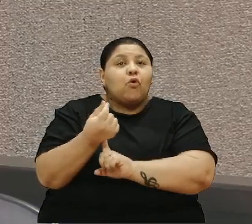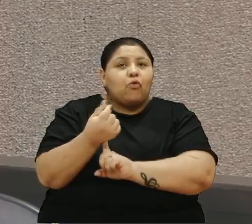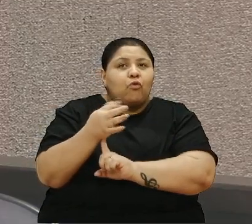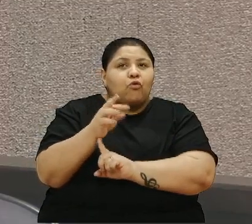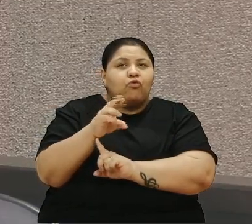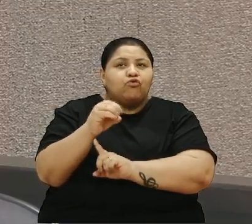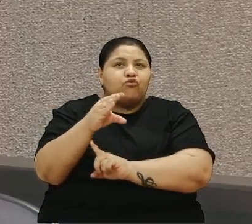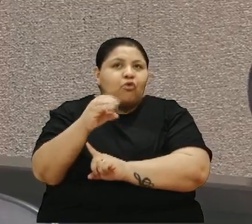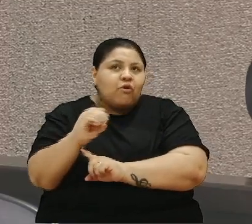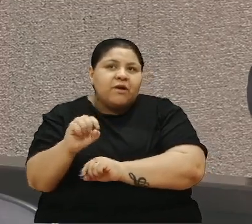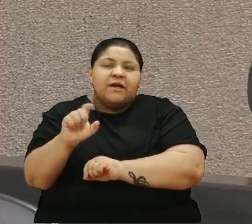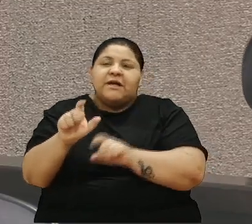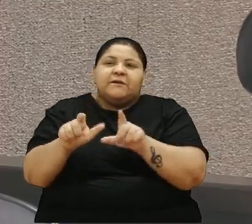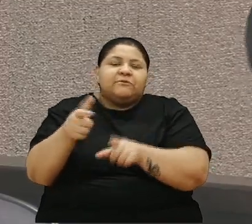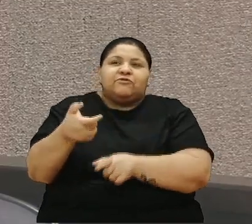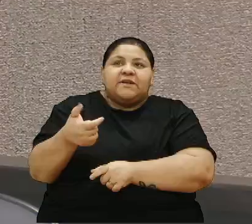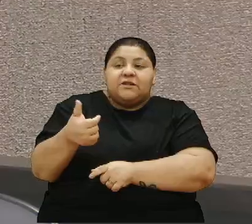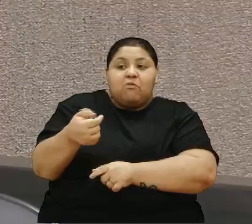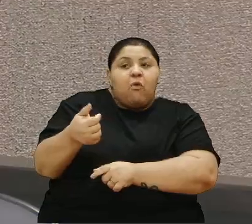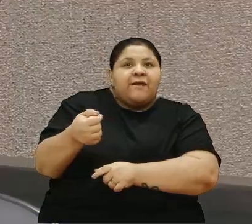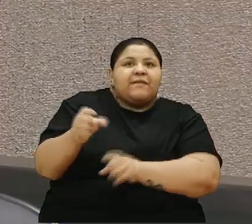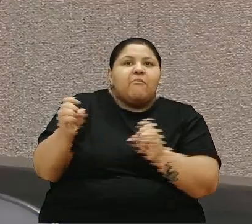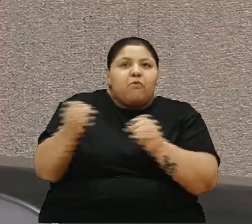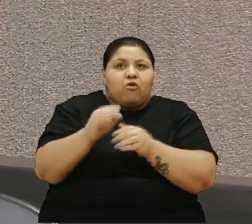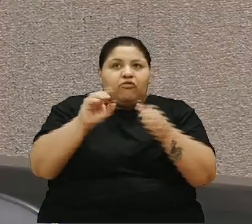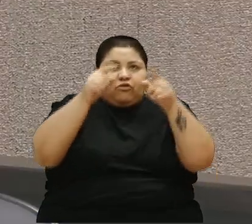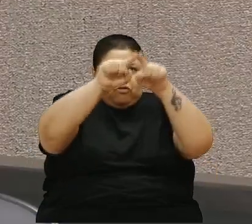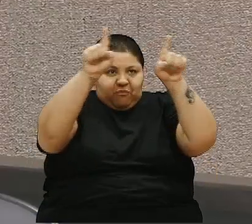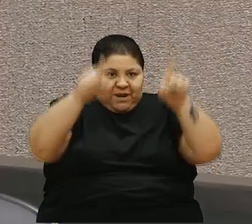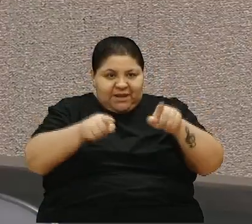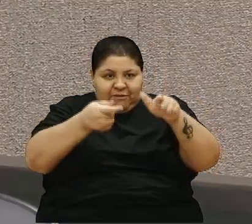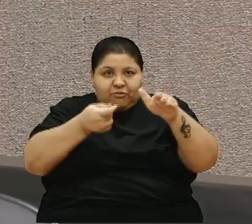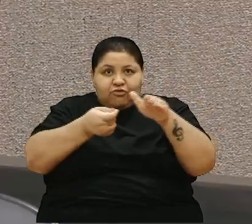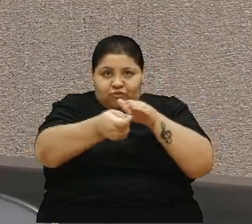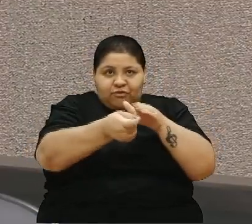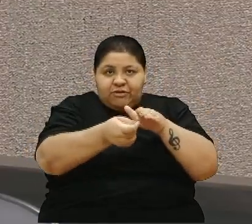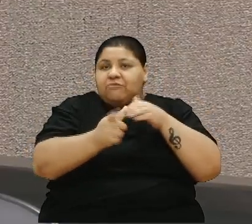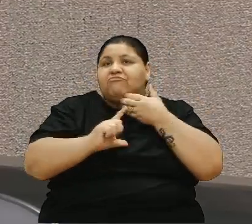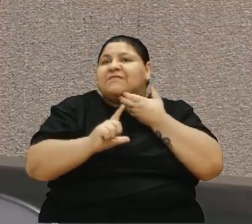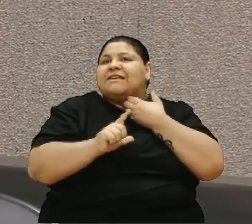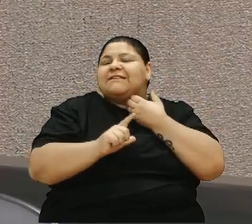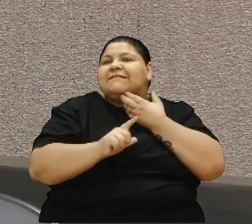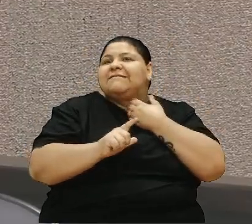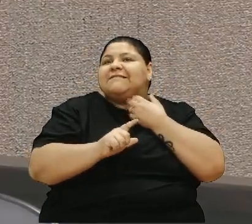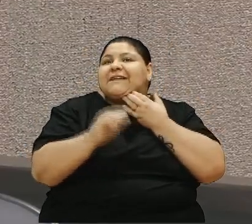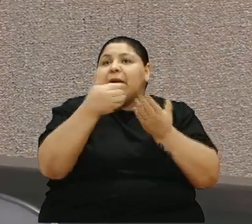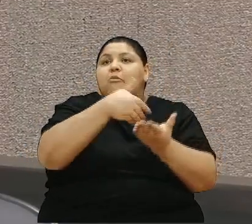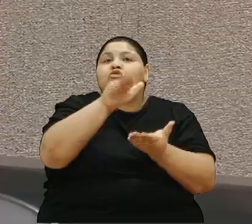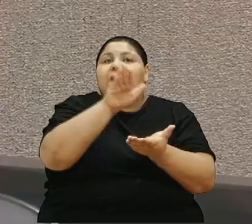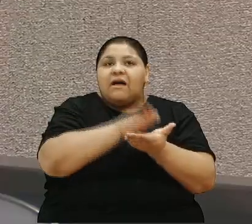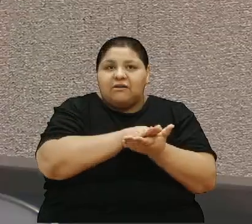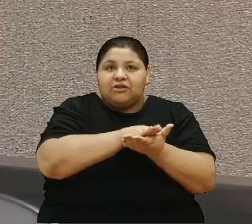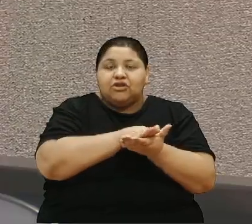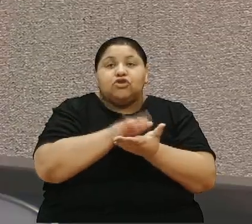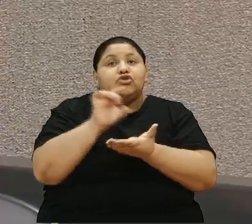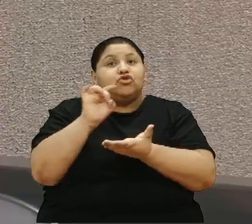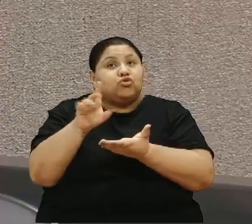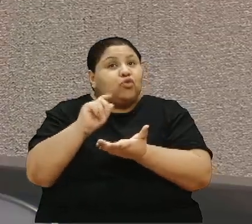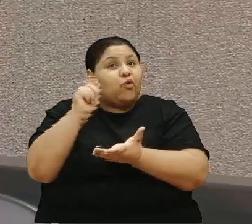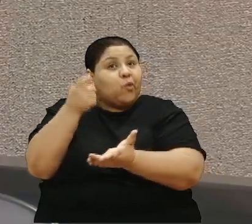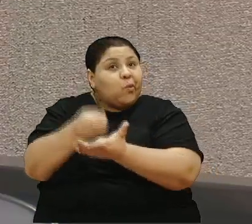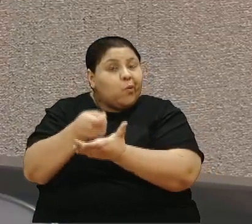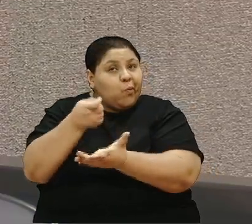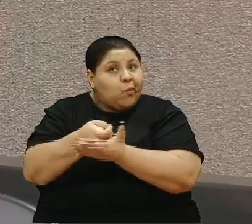vezes a pessoa não tem as moedas suficientes para colocar lá no parquímetro. É verdade. E por não ter a moeda, é multado. É verdade. Só que assim, a obrigação